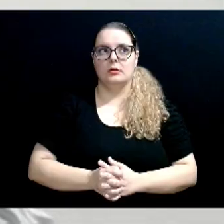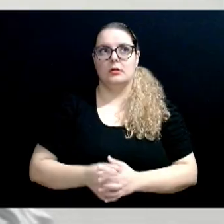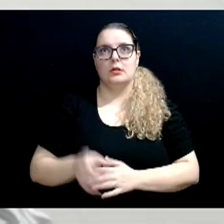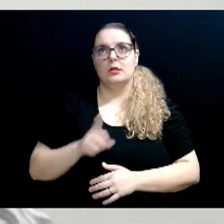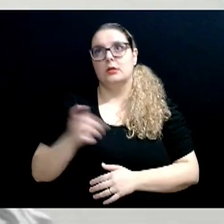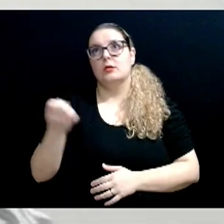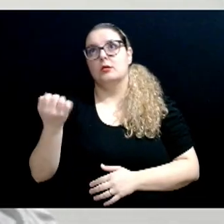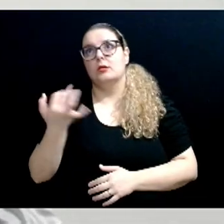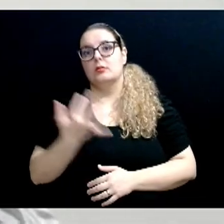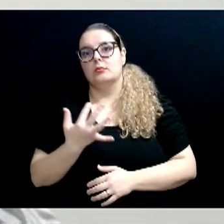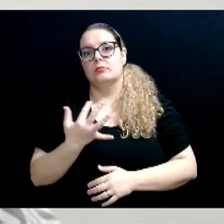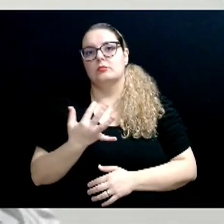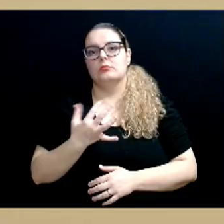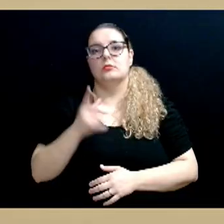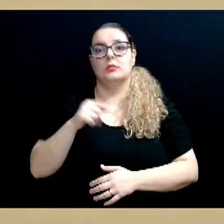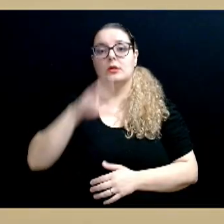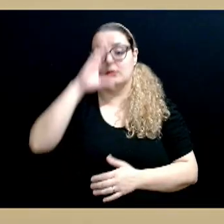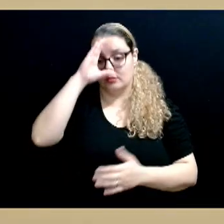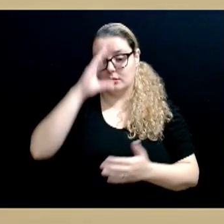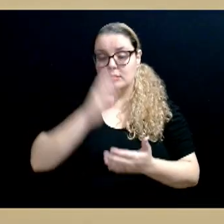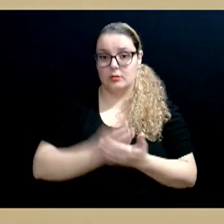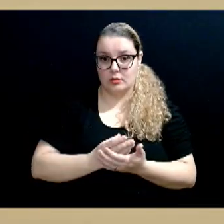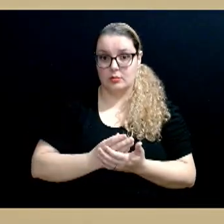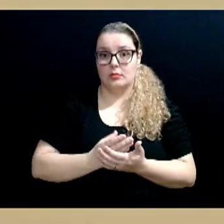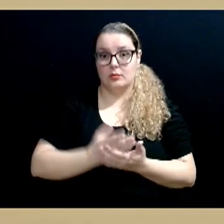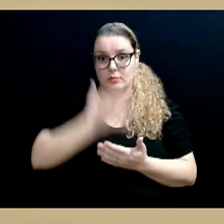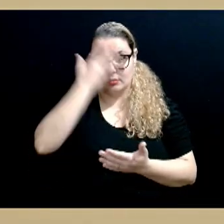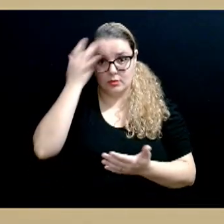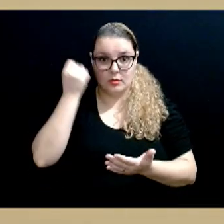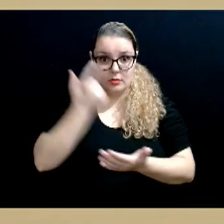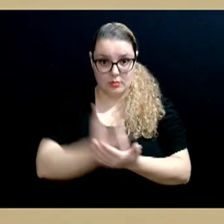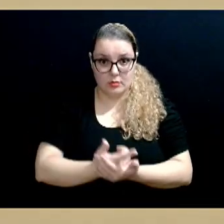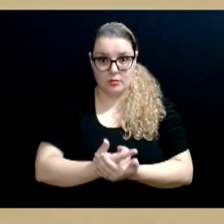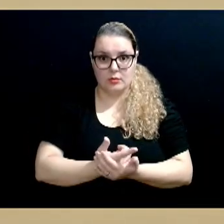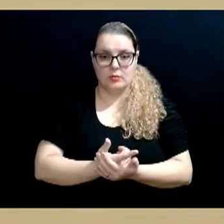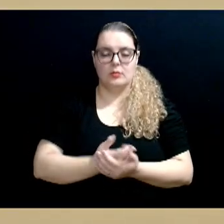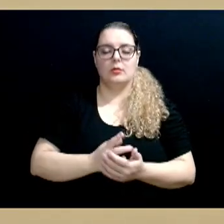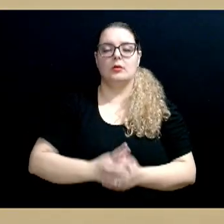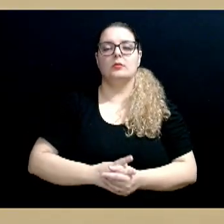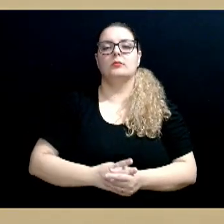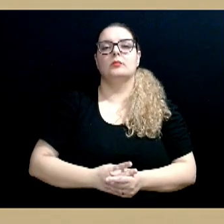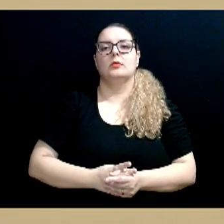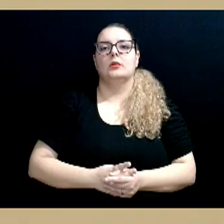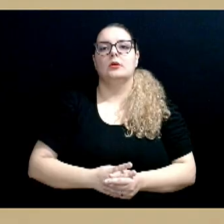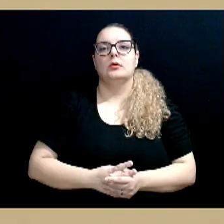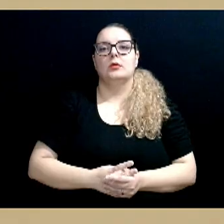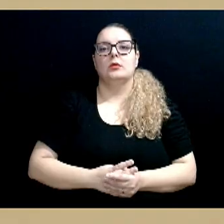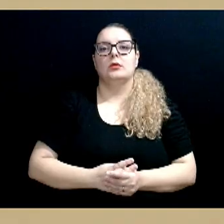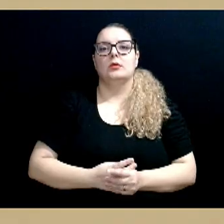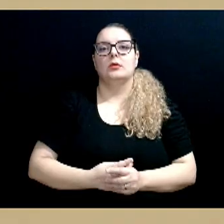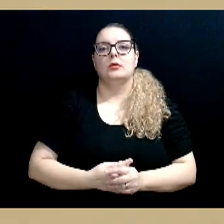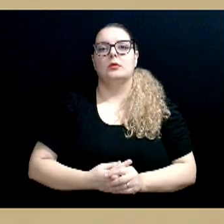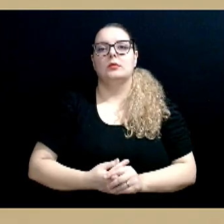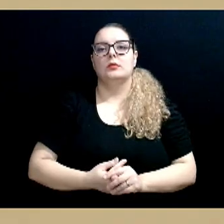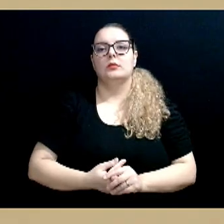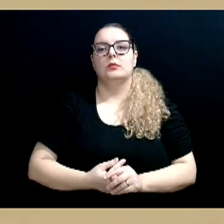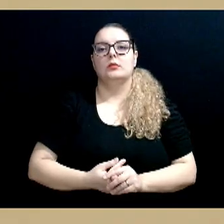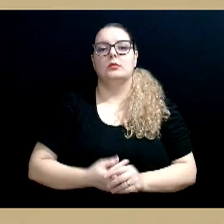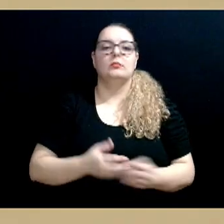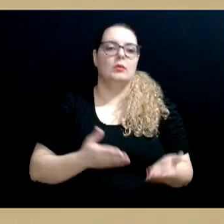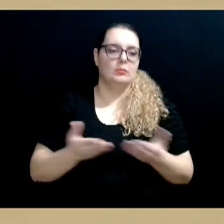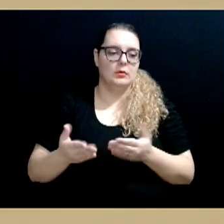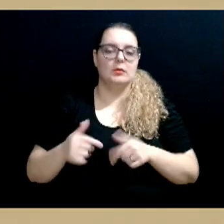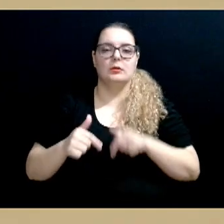é a confiança do consumidor. Então, como pelos números, a gente vai apresentar o trabalho, então tem